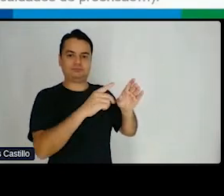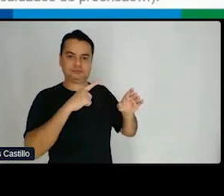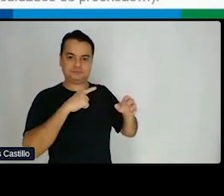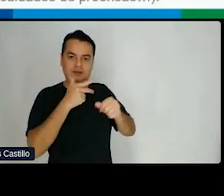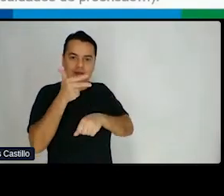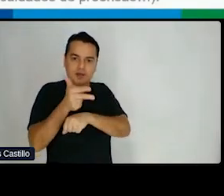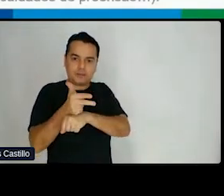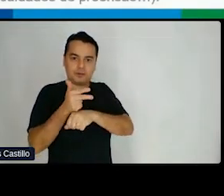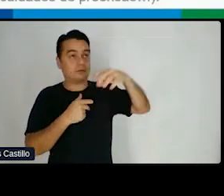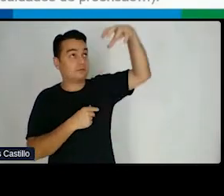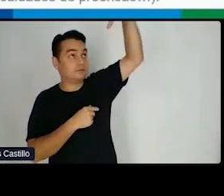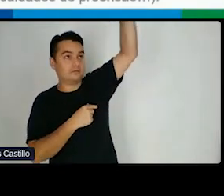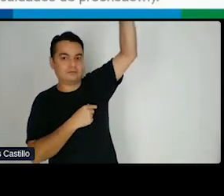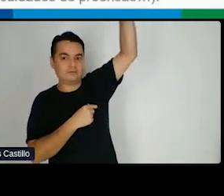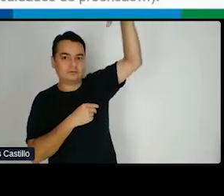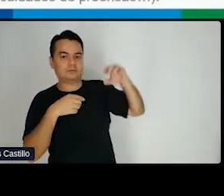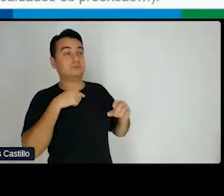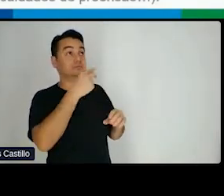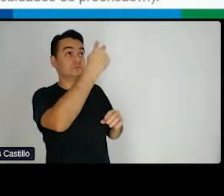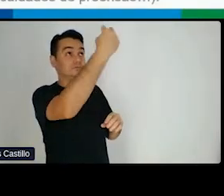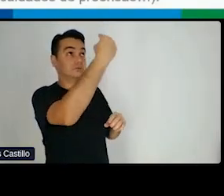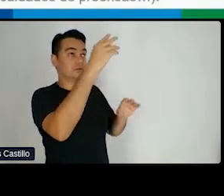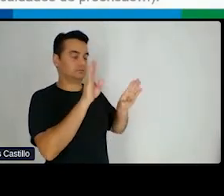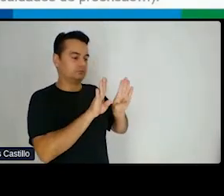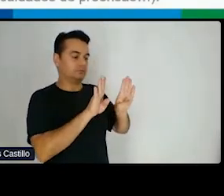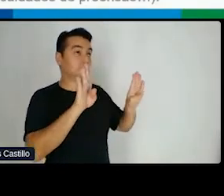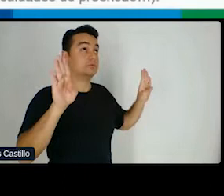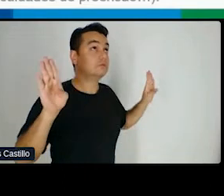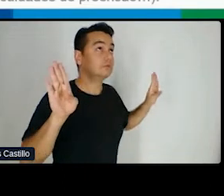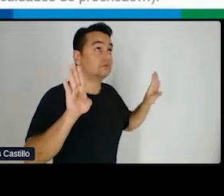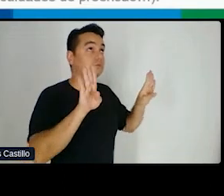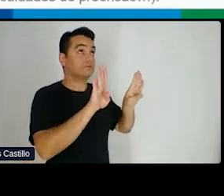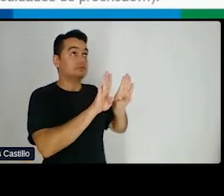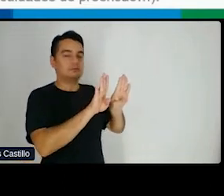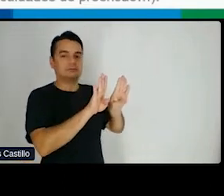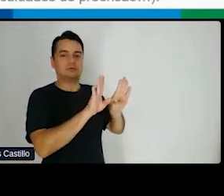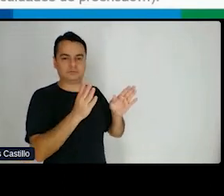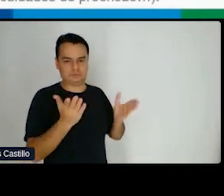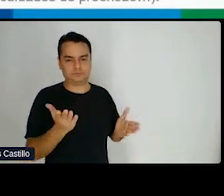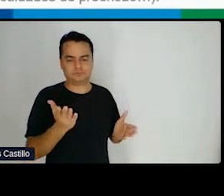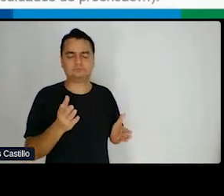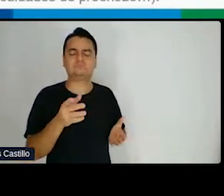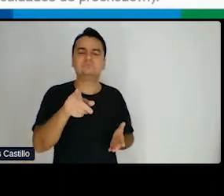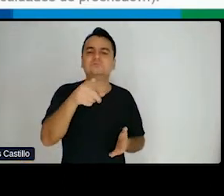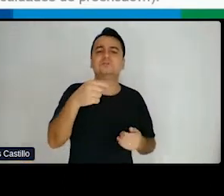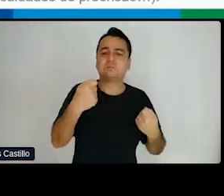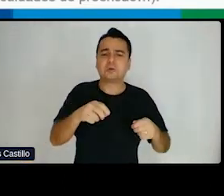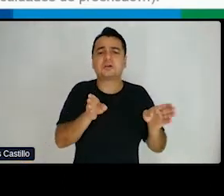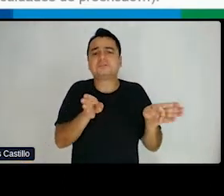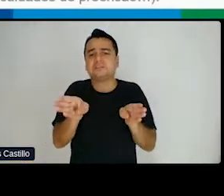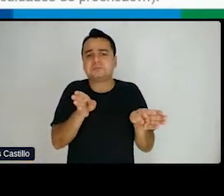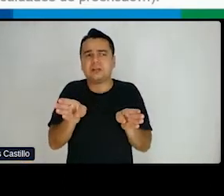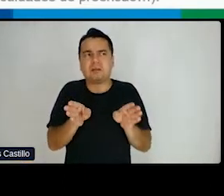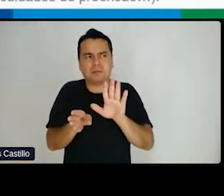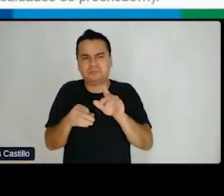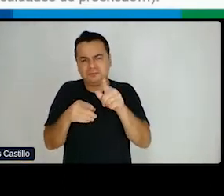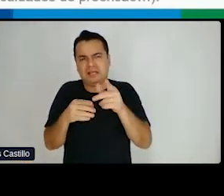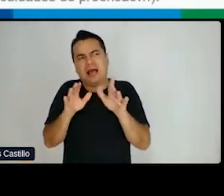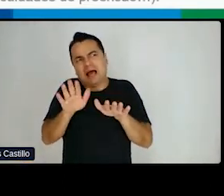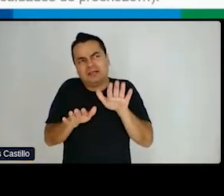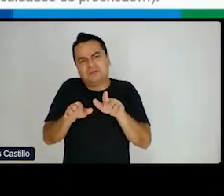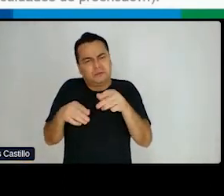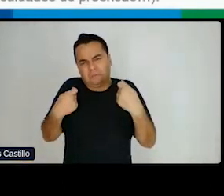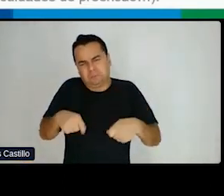favorece a todos no quesito de acessibilidade, sem você precisar de acessibilidade. E daí,